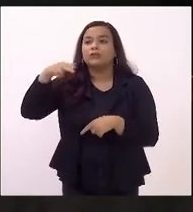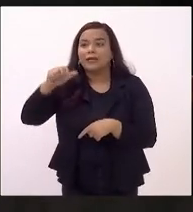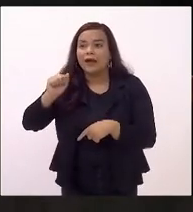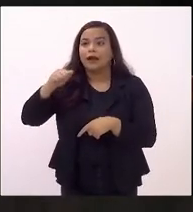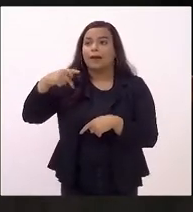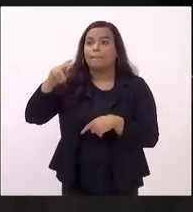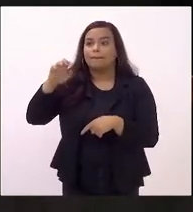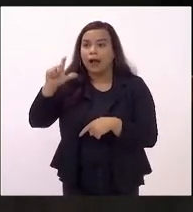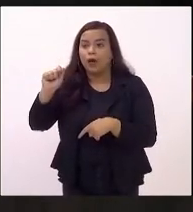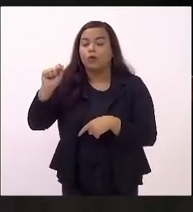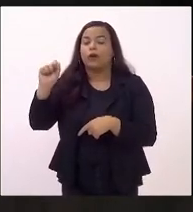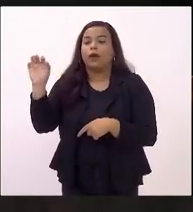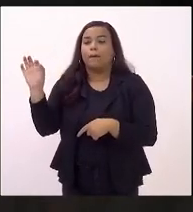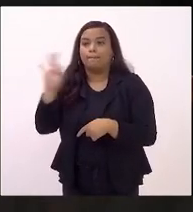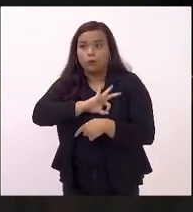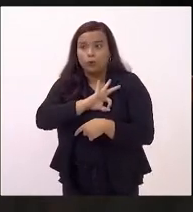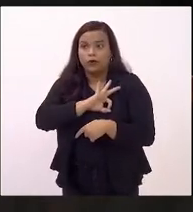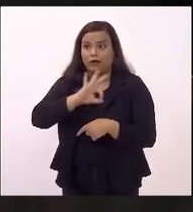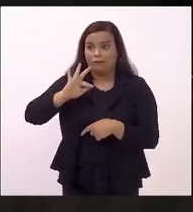diretor do Sindicato